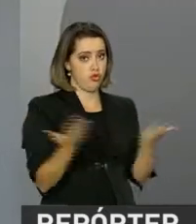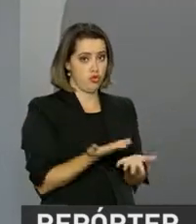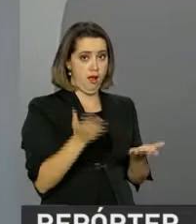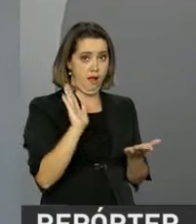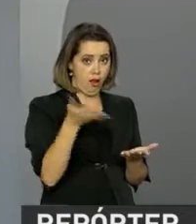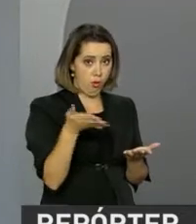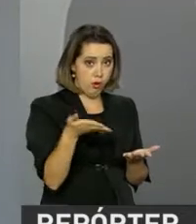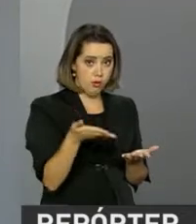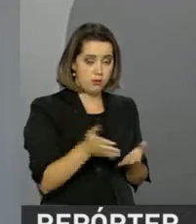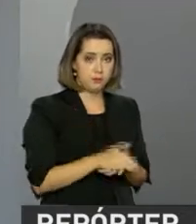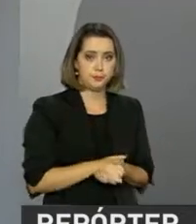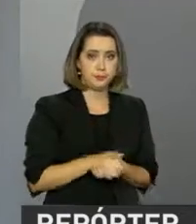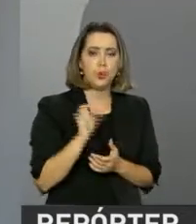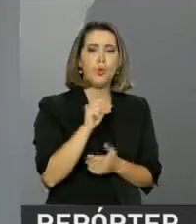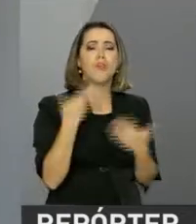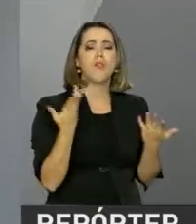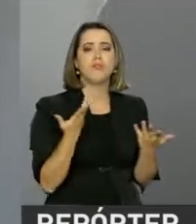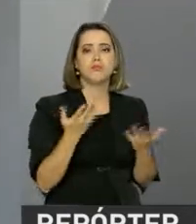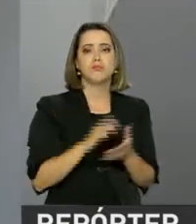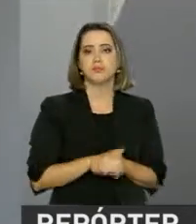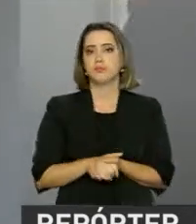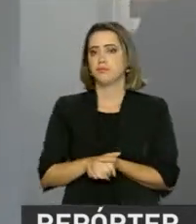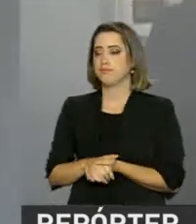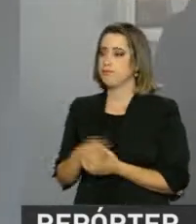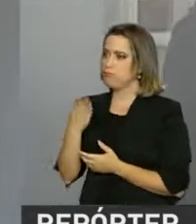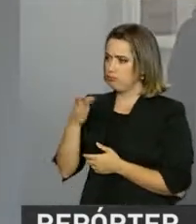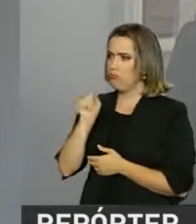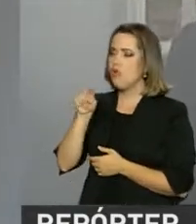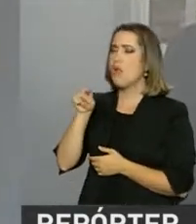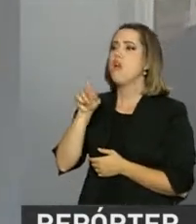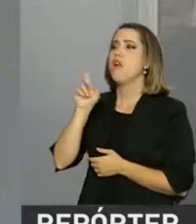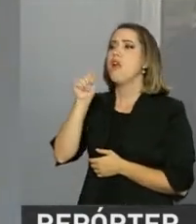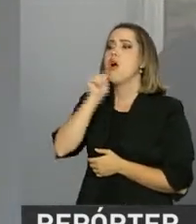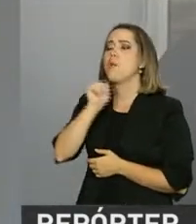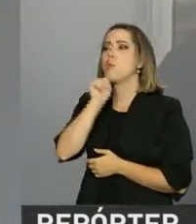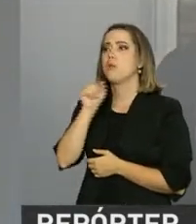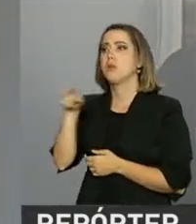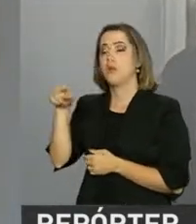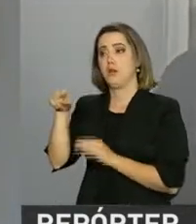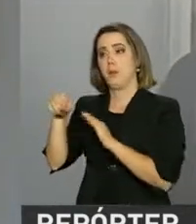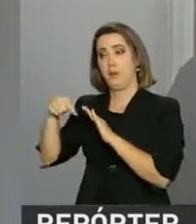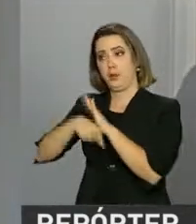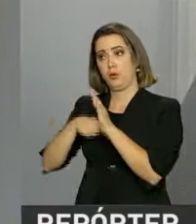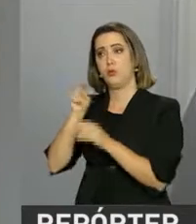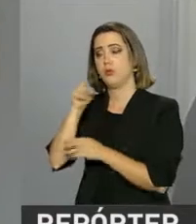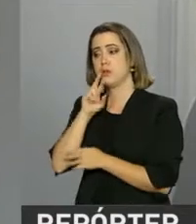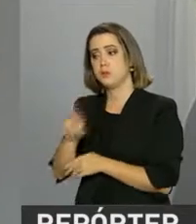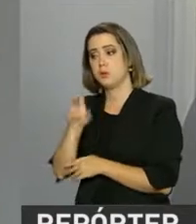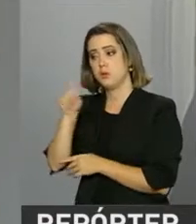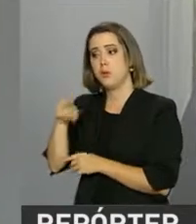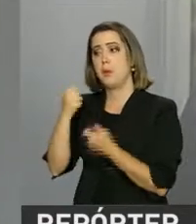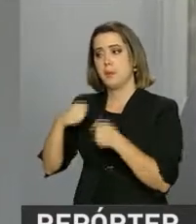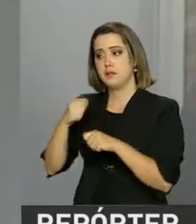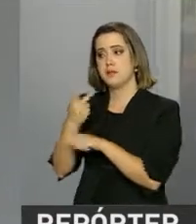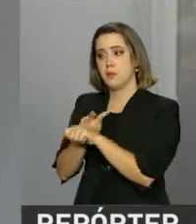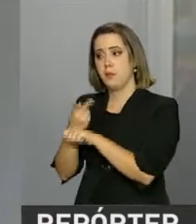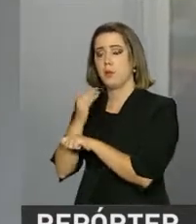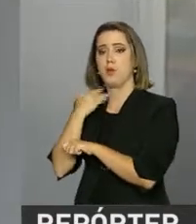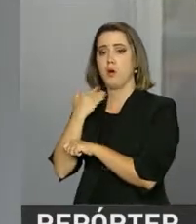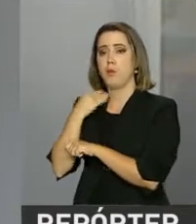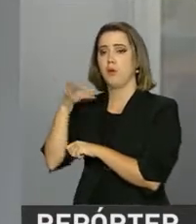o que devo fazer izabella a senhora deve procurar o banco sim isso é a atitude mais sensata